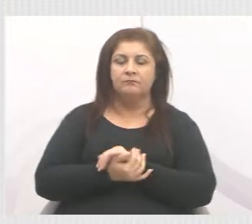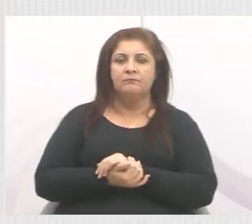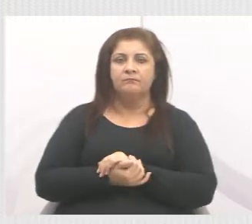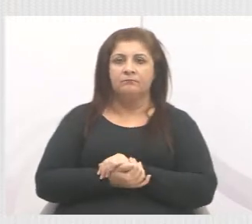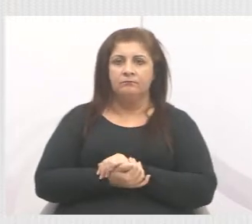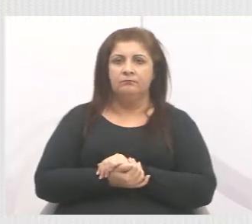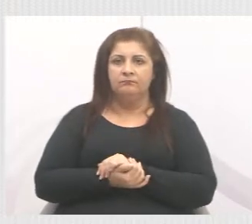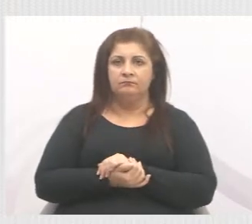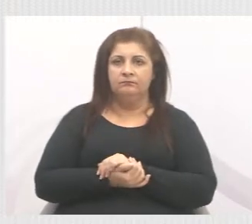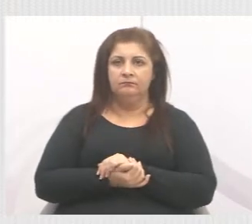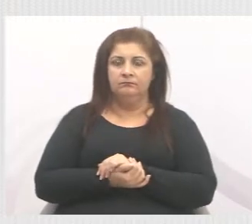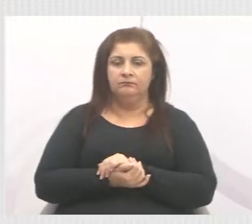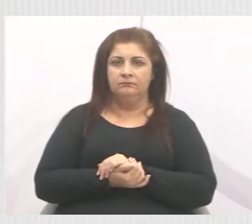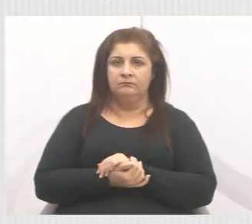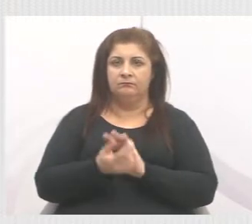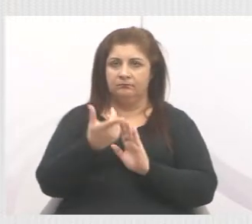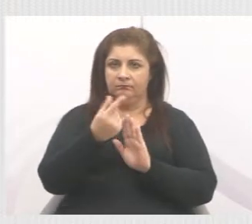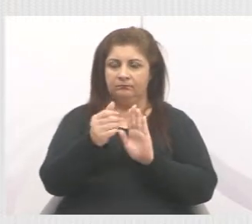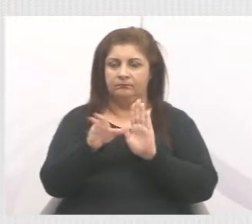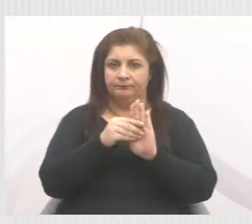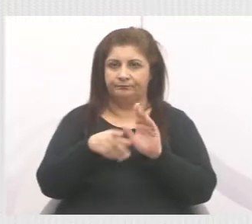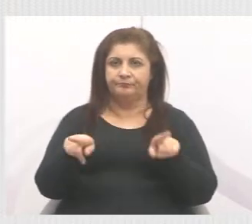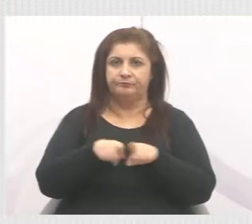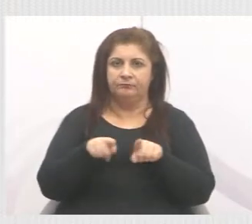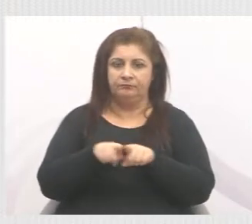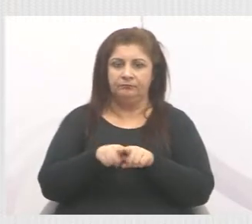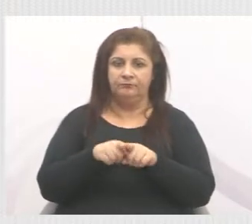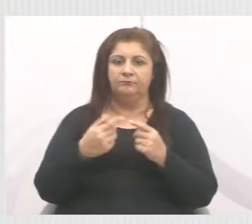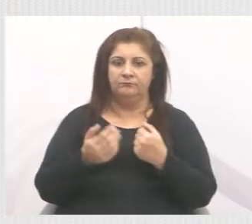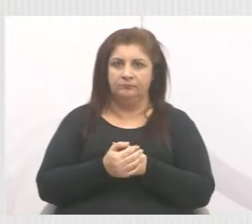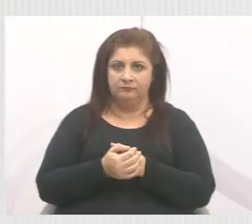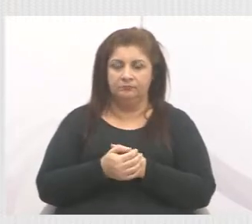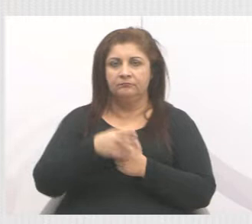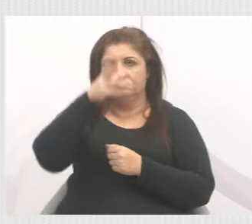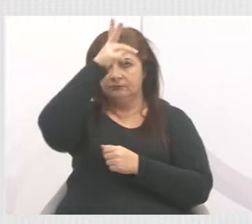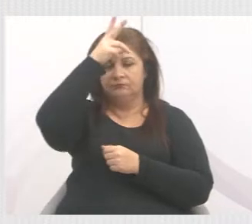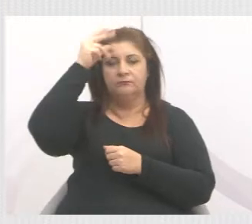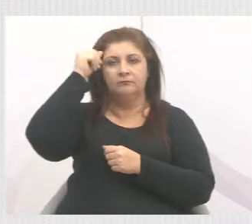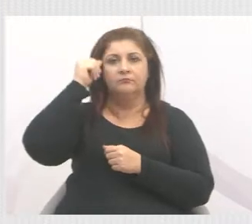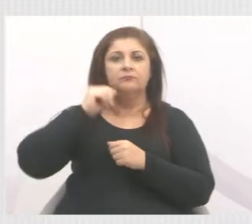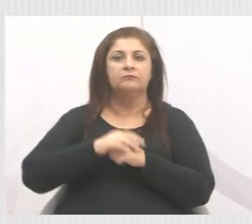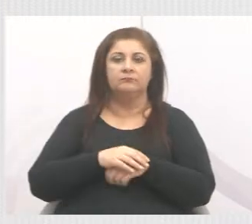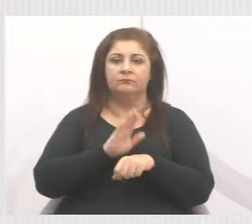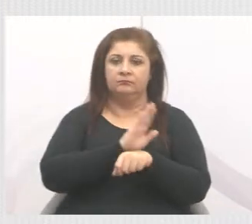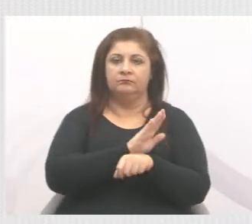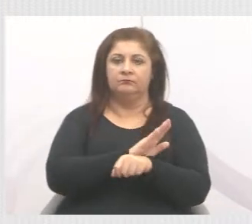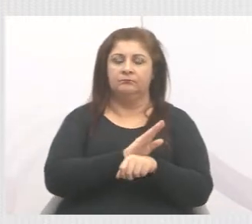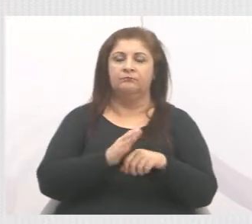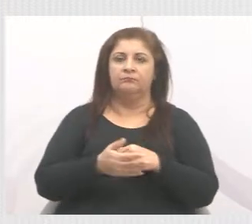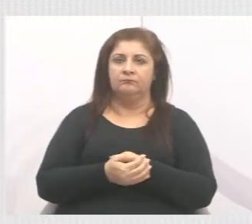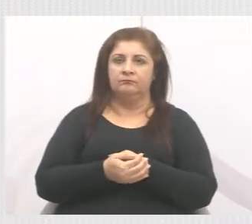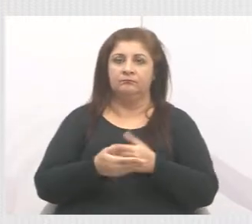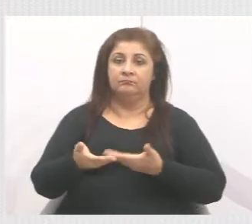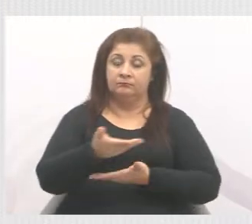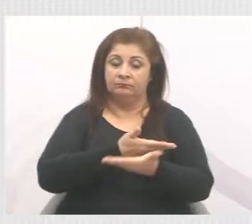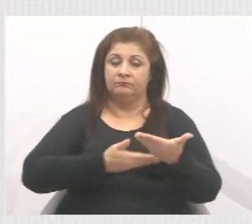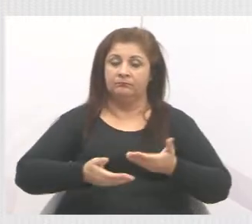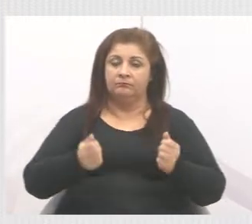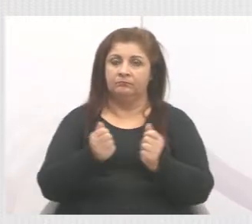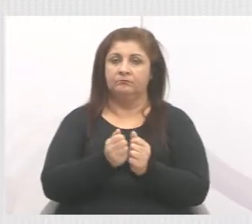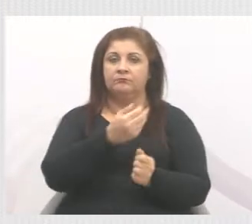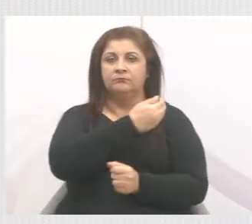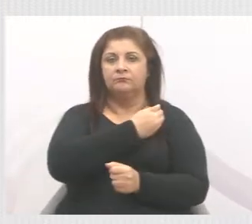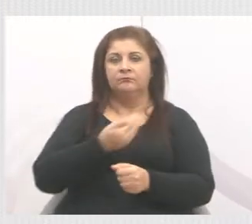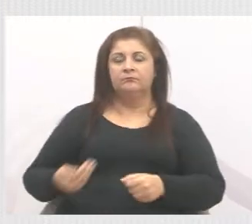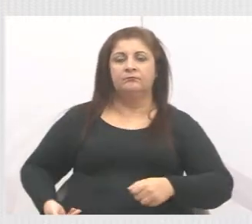com as emendas impositivas, mas também tem a necessidade do custeio da Prefeitura, que é um programa em parceria com o governo do